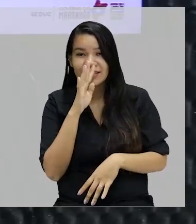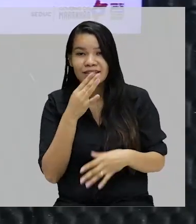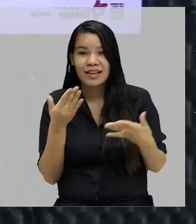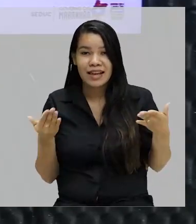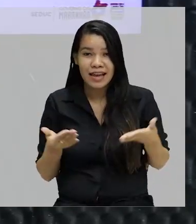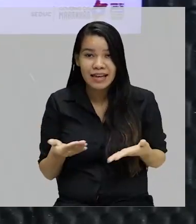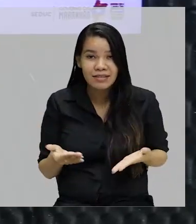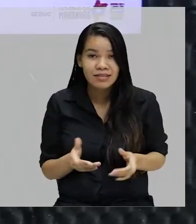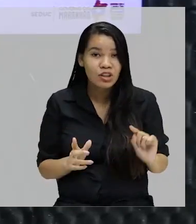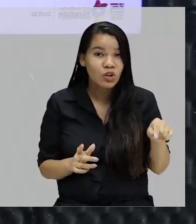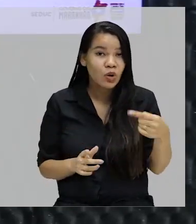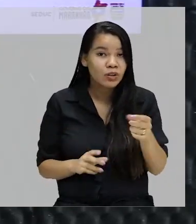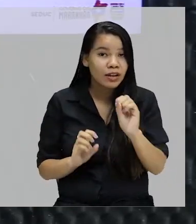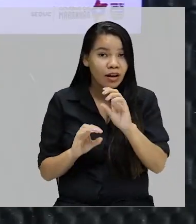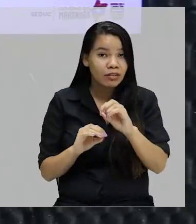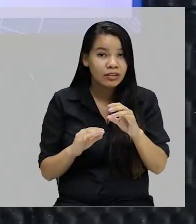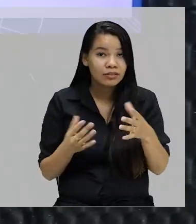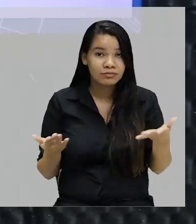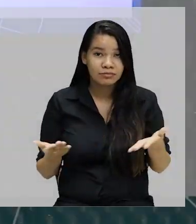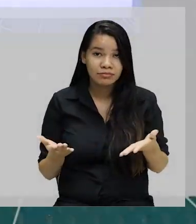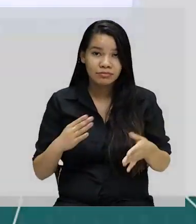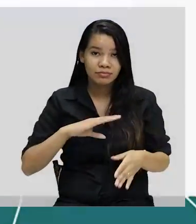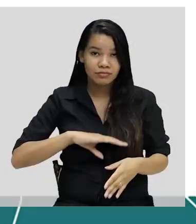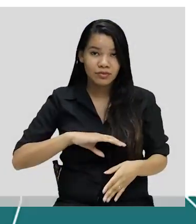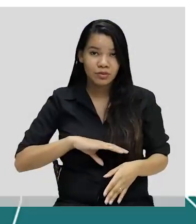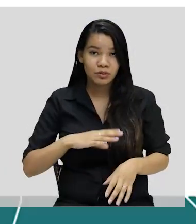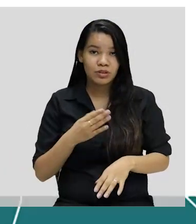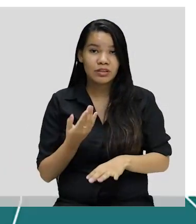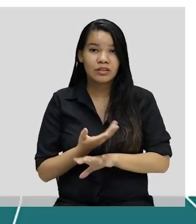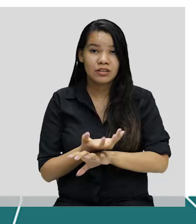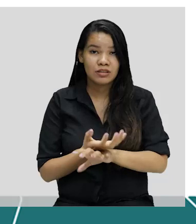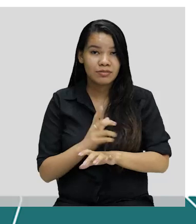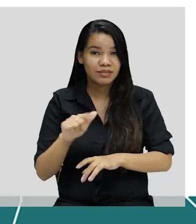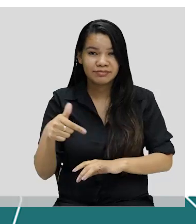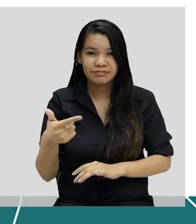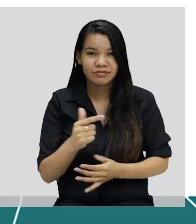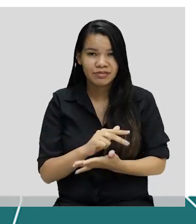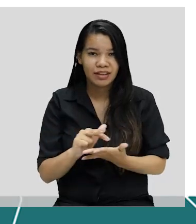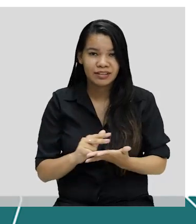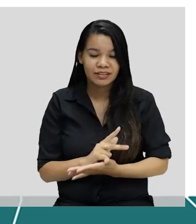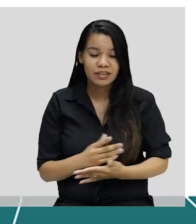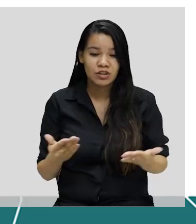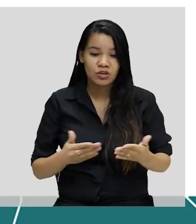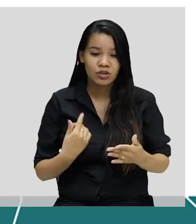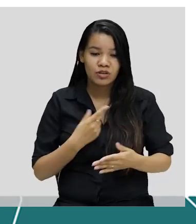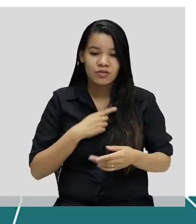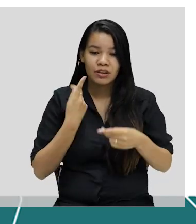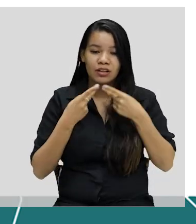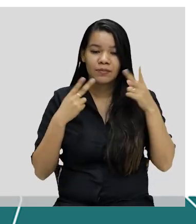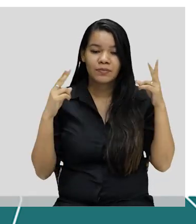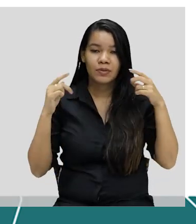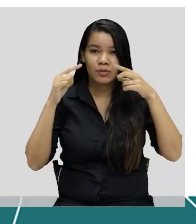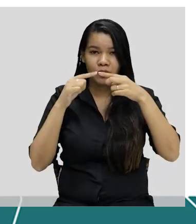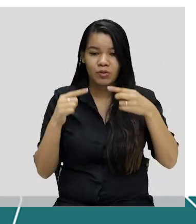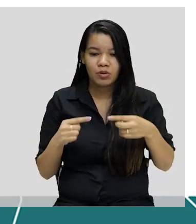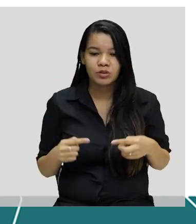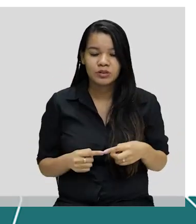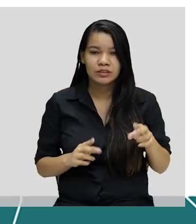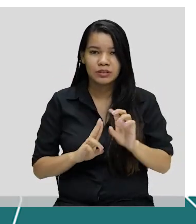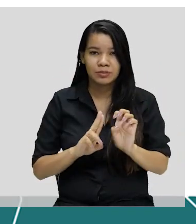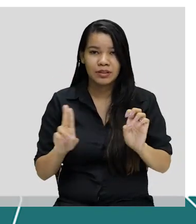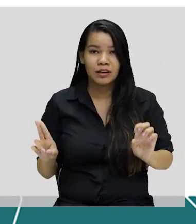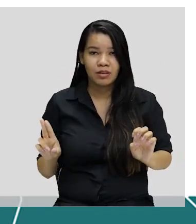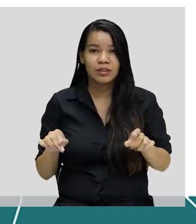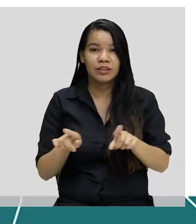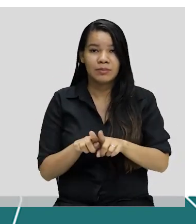minhas aulas quanto dos colegas, tá bom? Hoje nós vamos falar dessa concordância que nós estudamos, né? Estudamos concordância nominal,